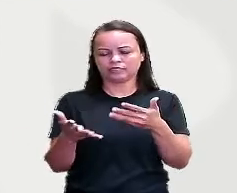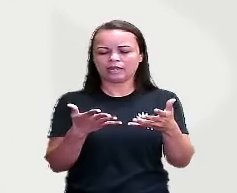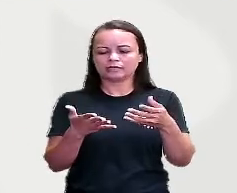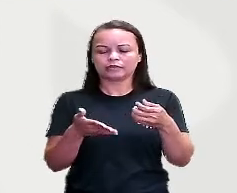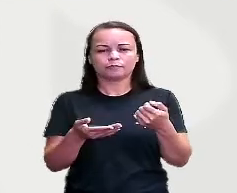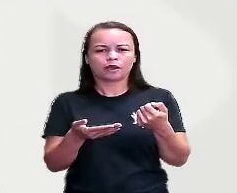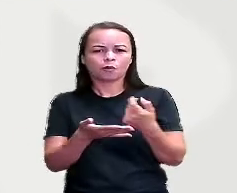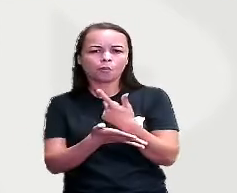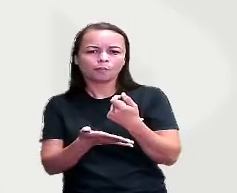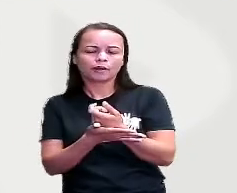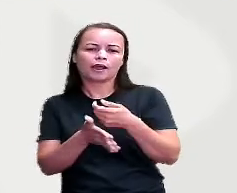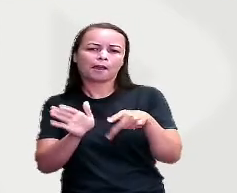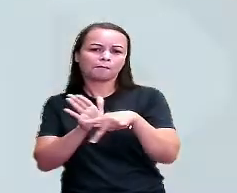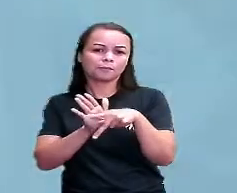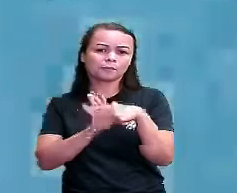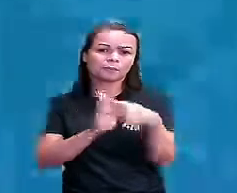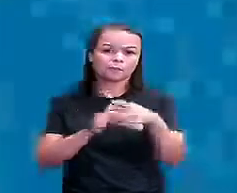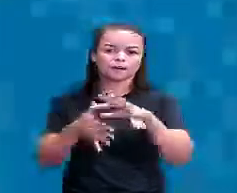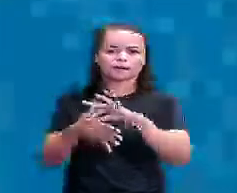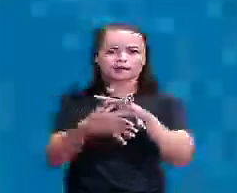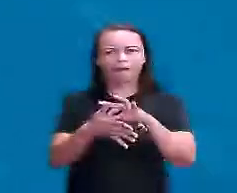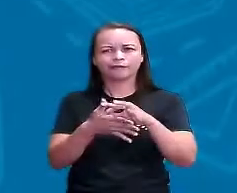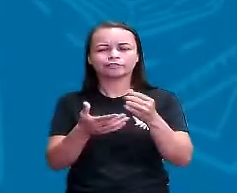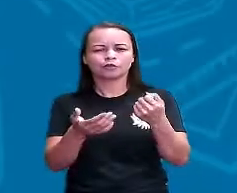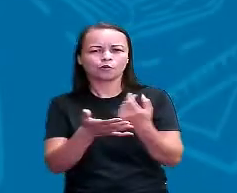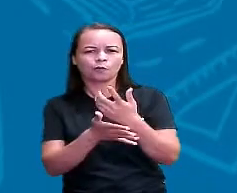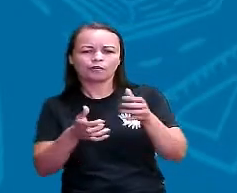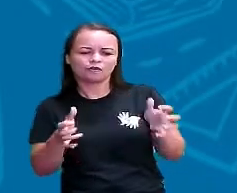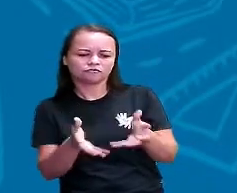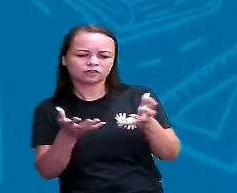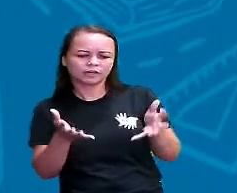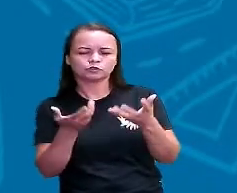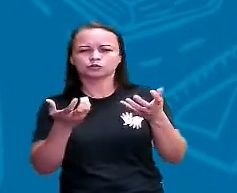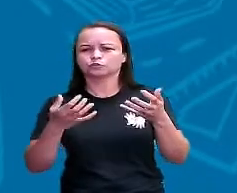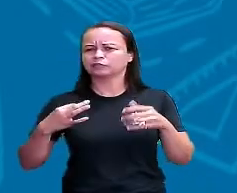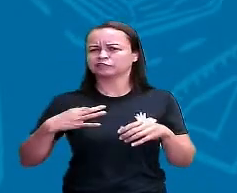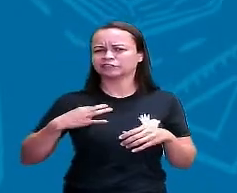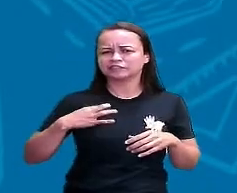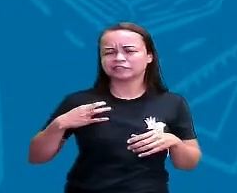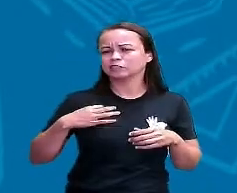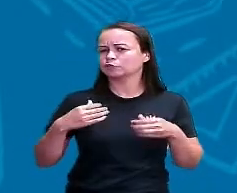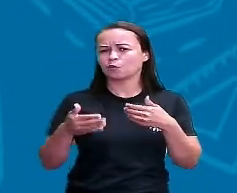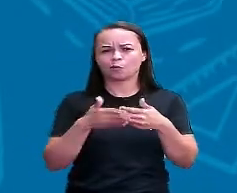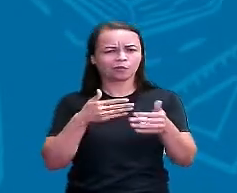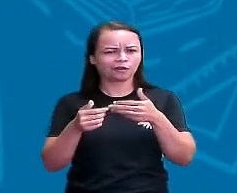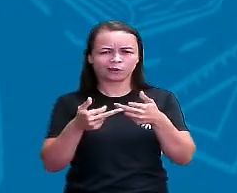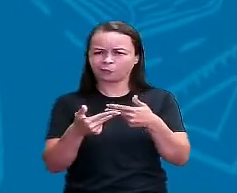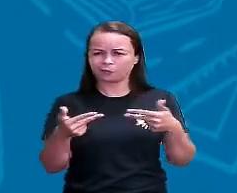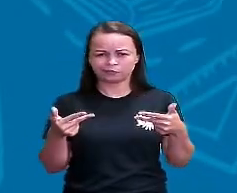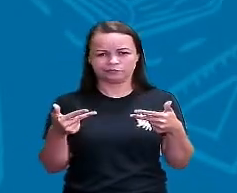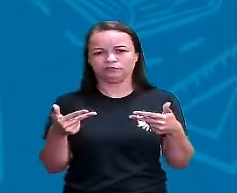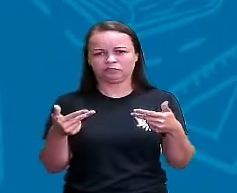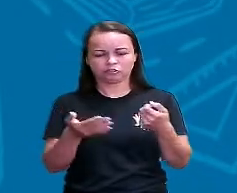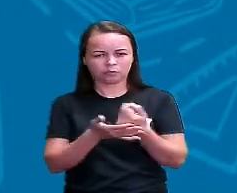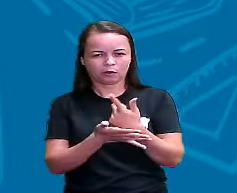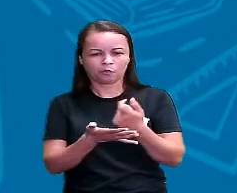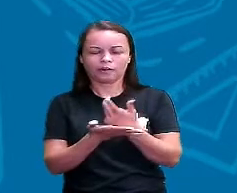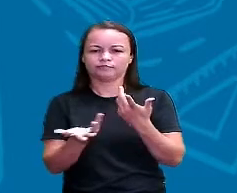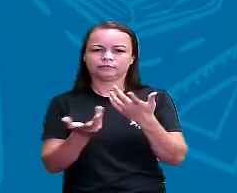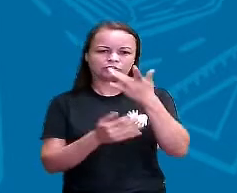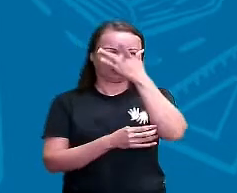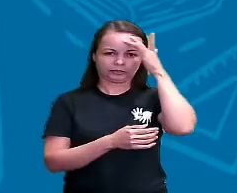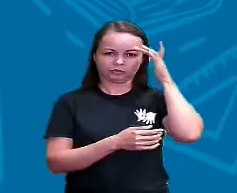comprar a própria carne, para comprar verduras, para comprar tecidos, para comprar o que for. A pessoa